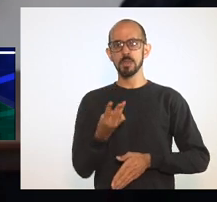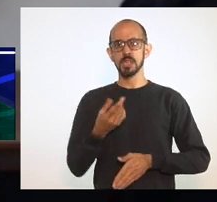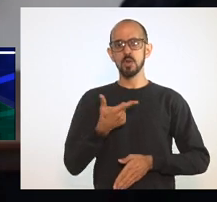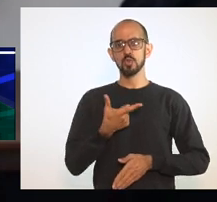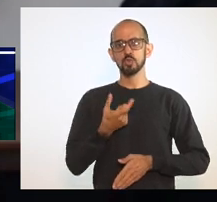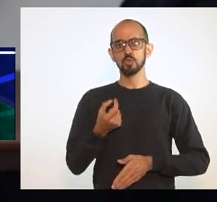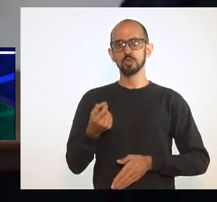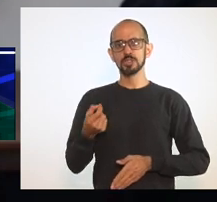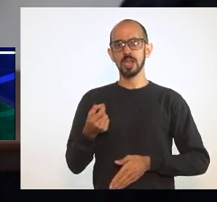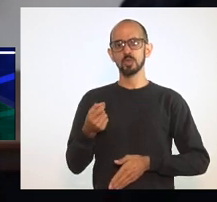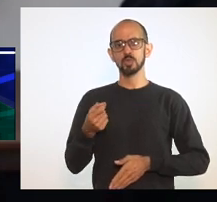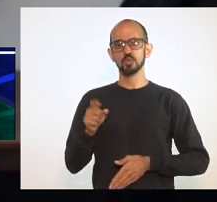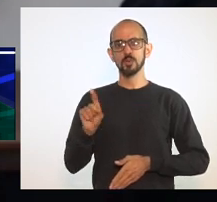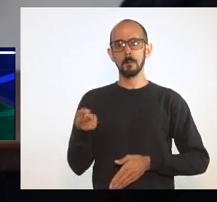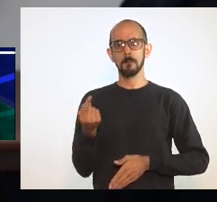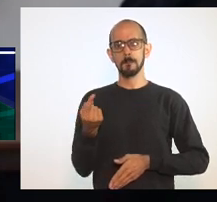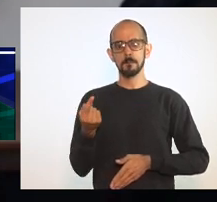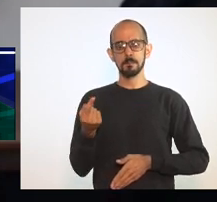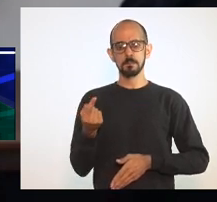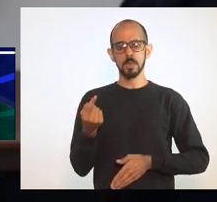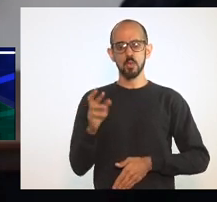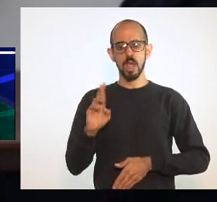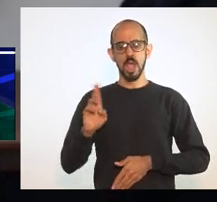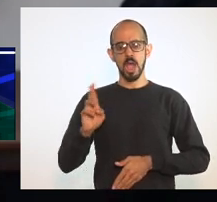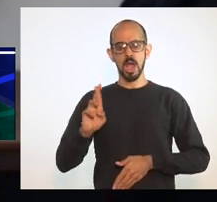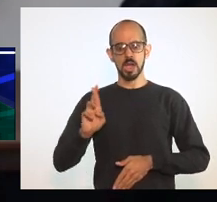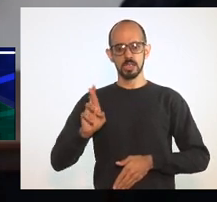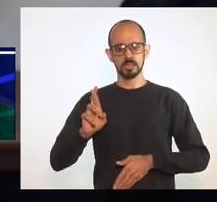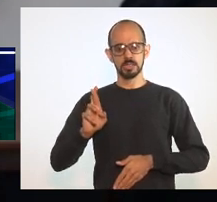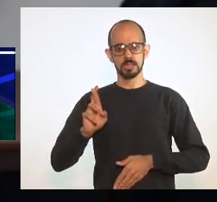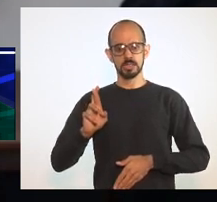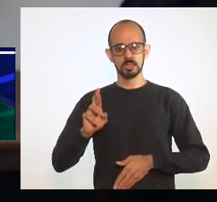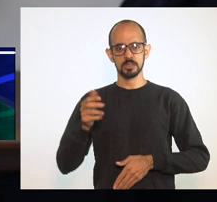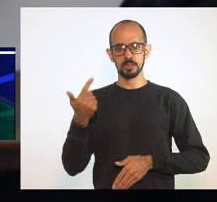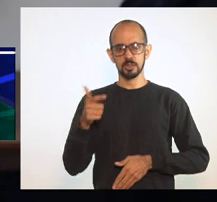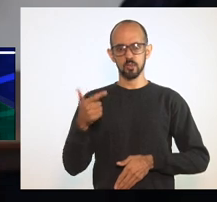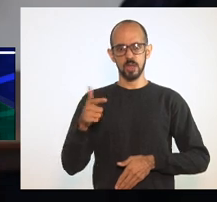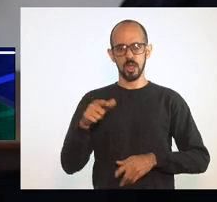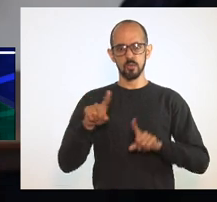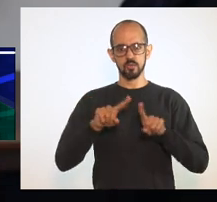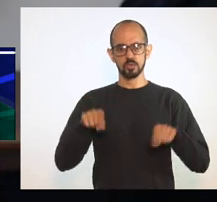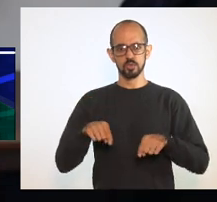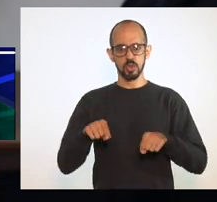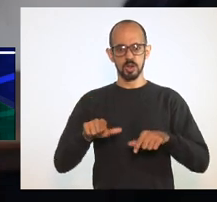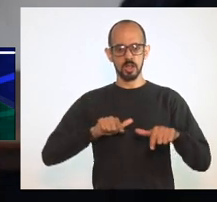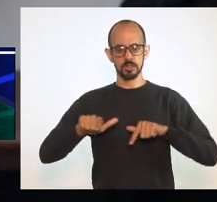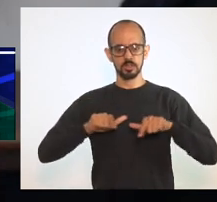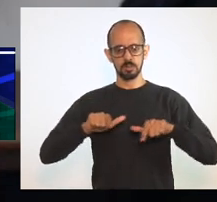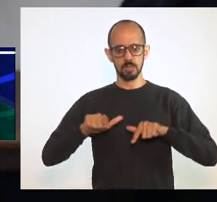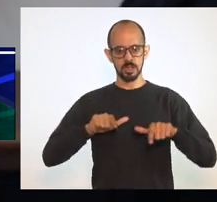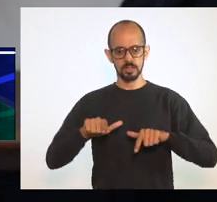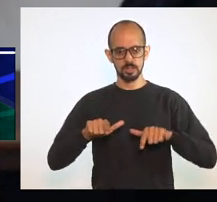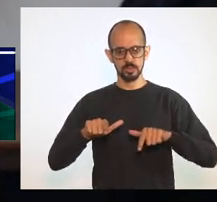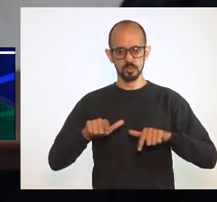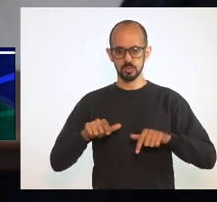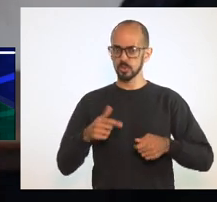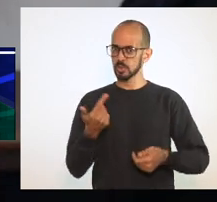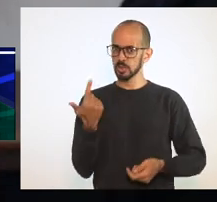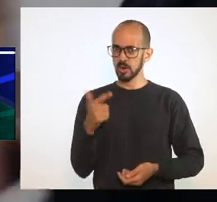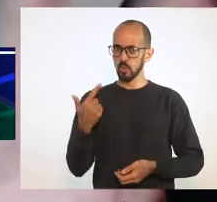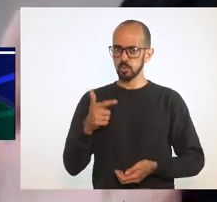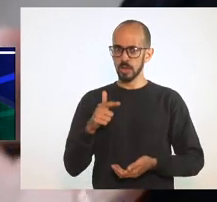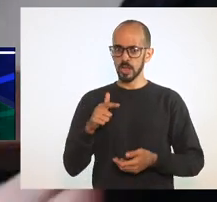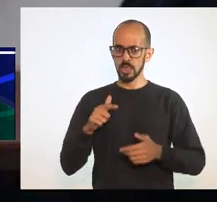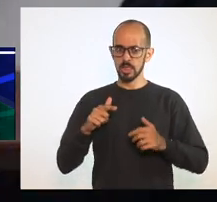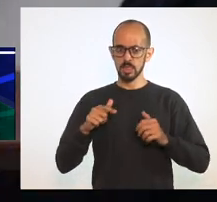R$1.251.000. Nós não temos profissionais terceirizados lá trabalhando, porque não tem contrato, nós não temos merenda, nós não temos limpeza,